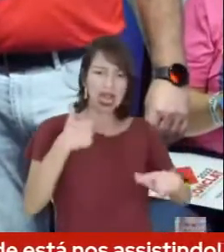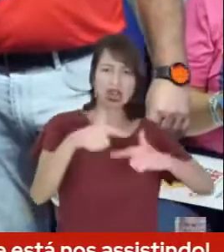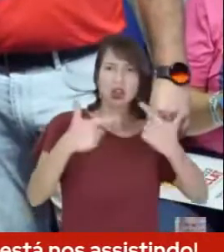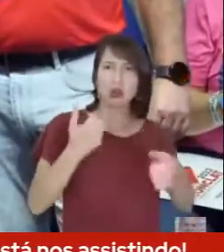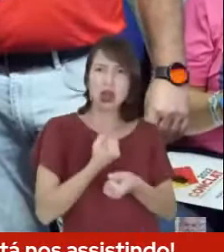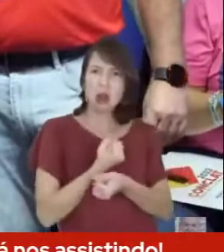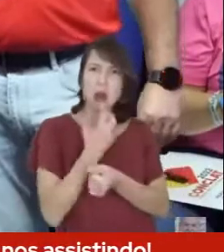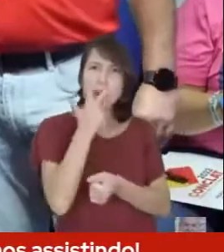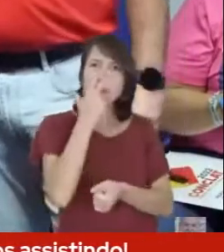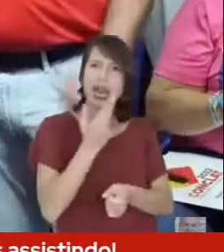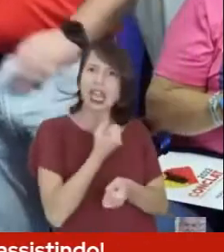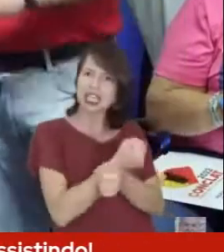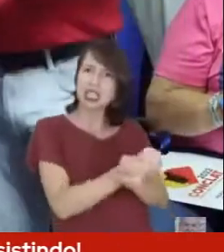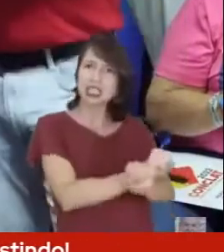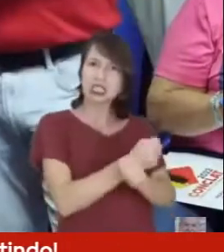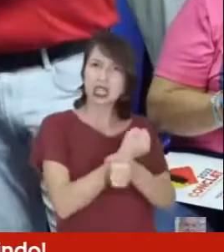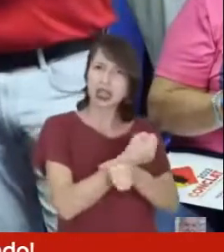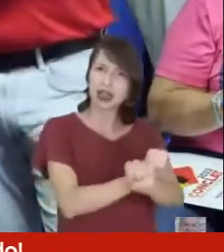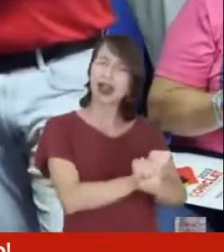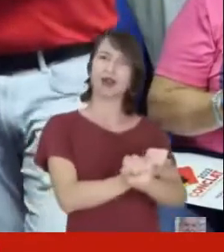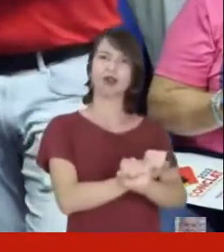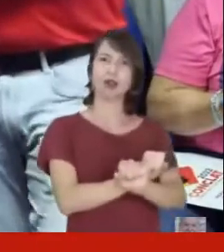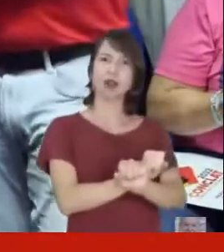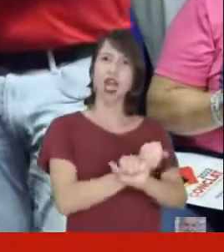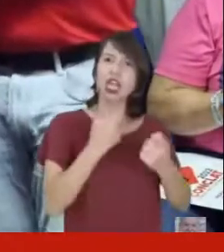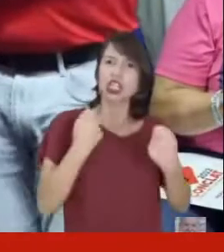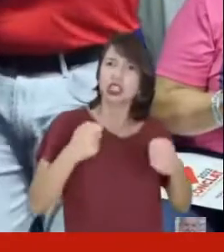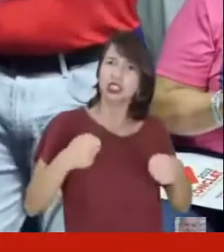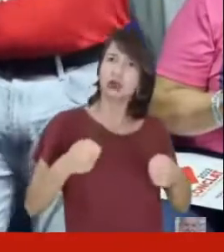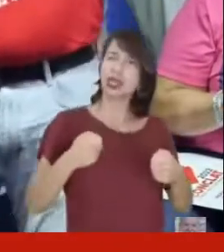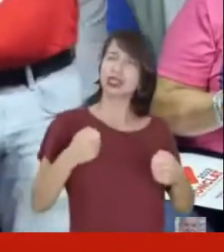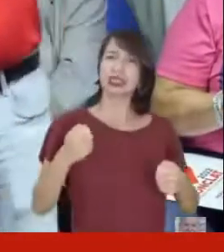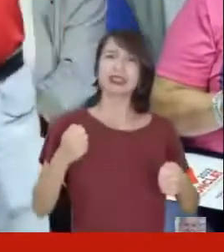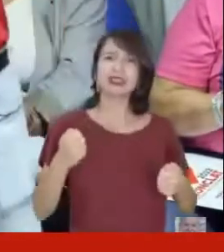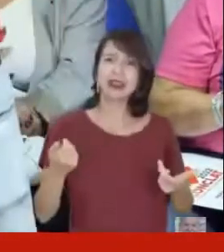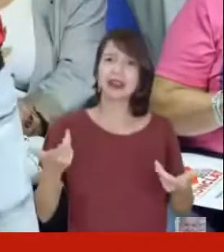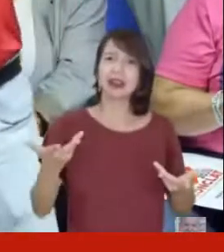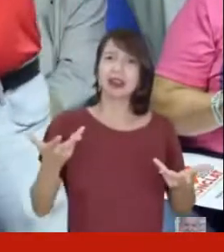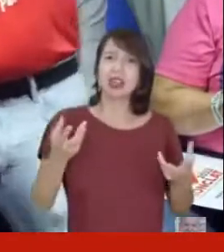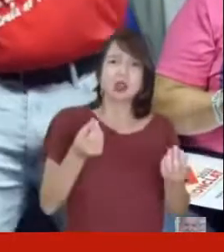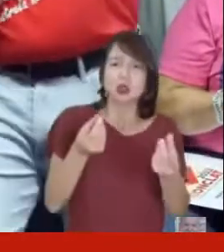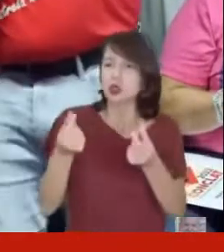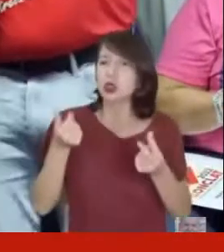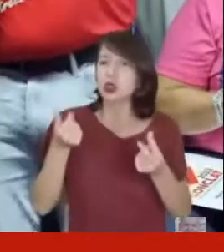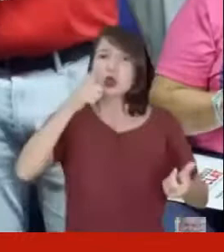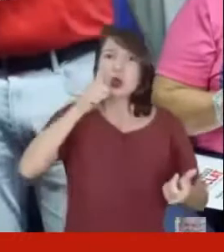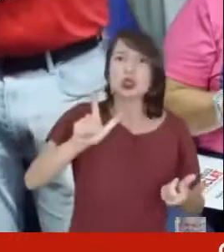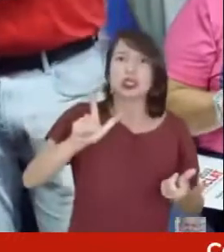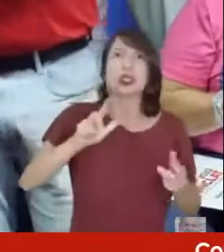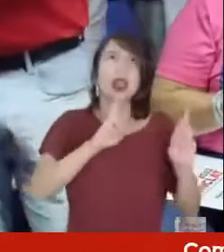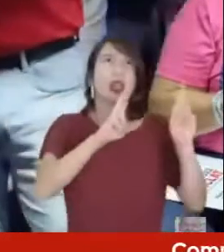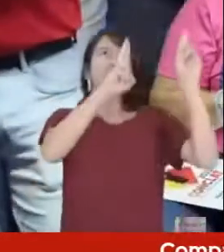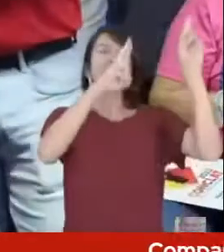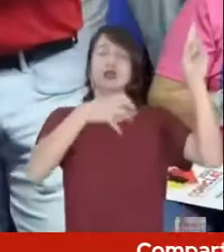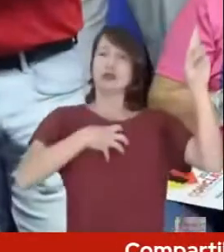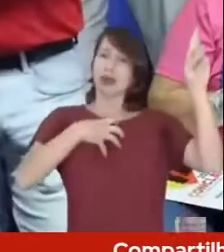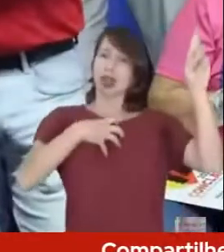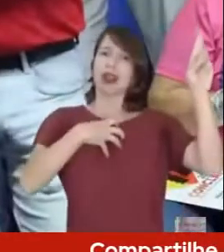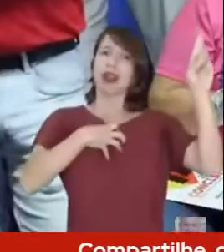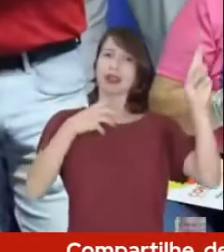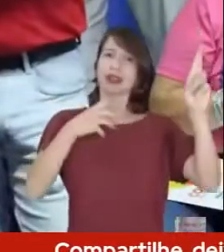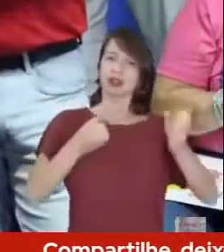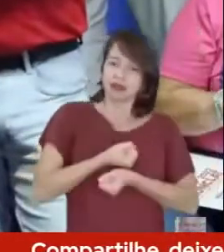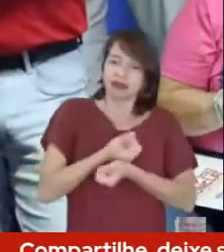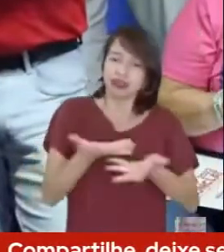Alckmin, é preciso recuperar a esperança do povo brasileiro, as políticas públicas estruturantes para